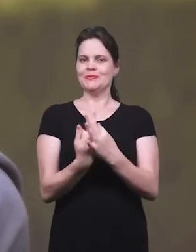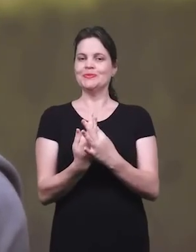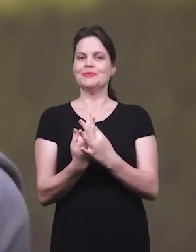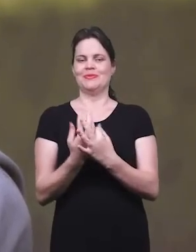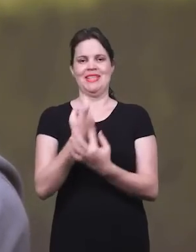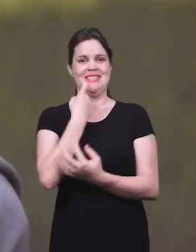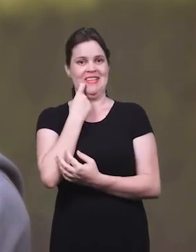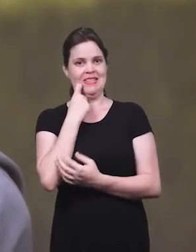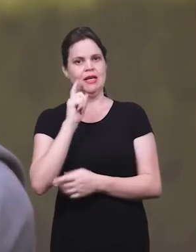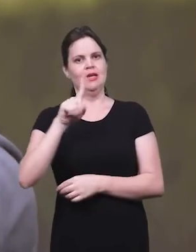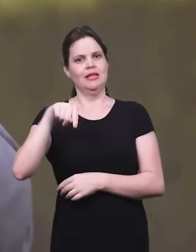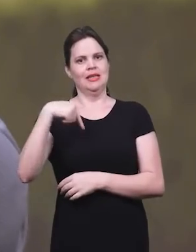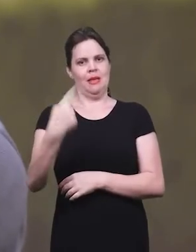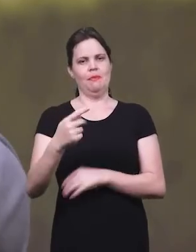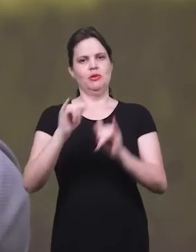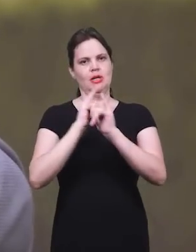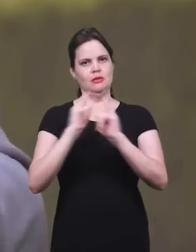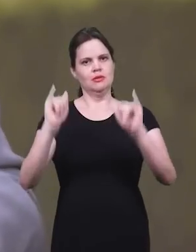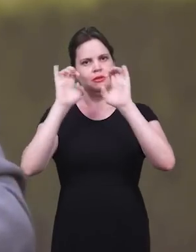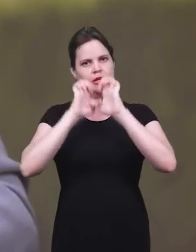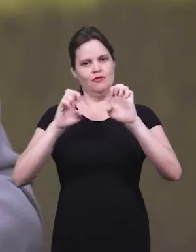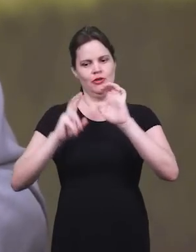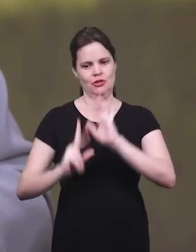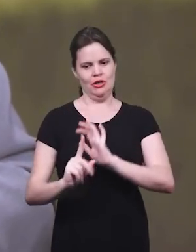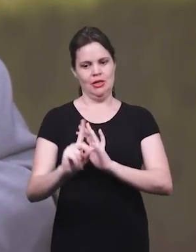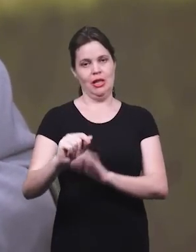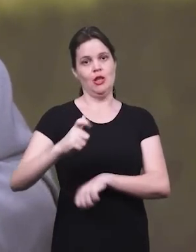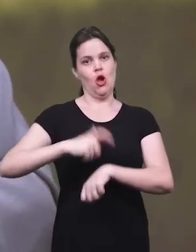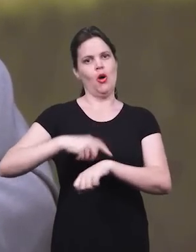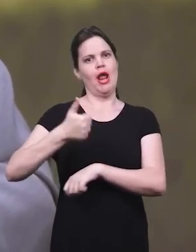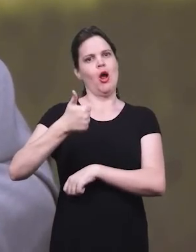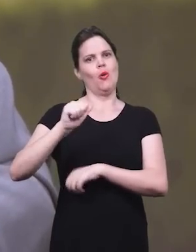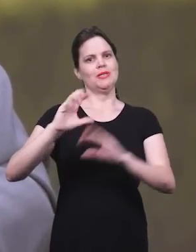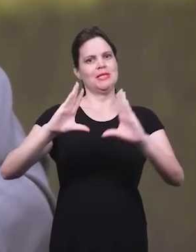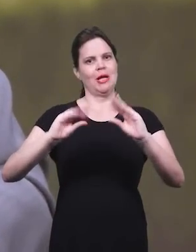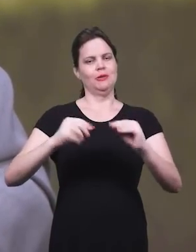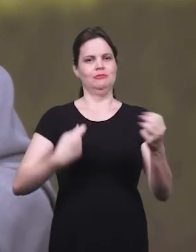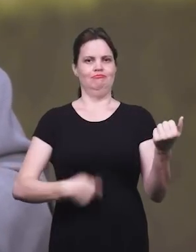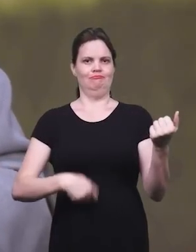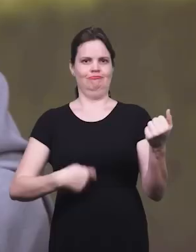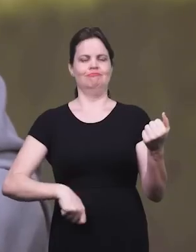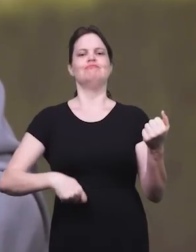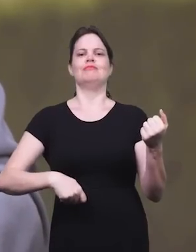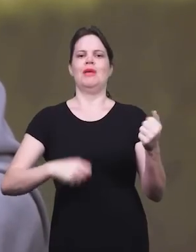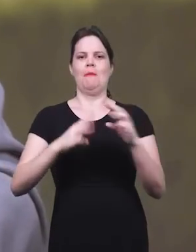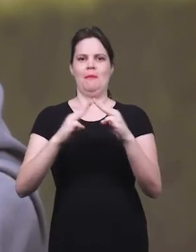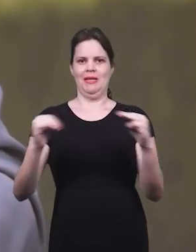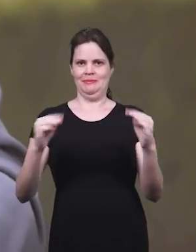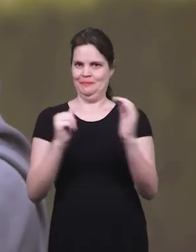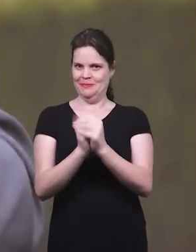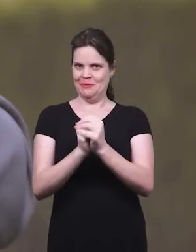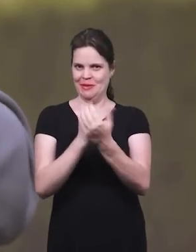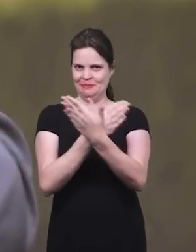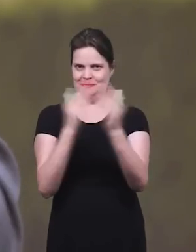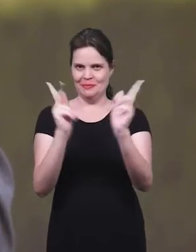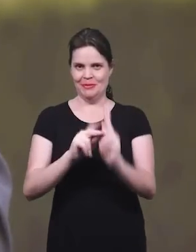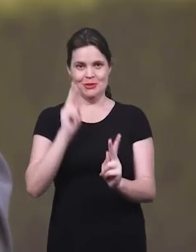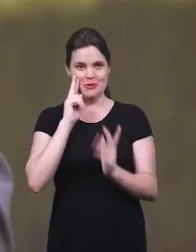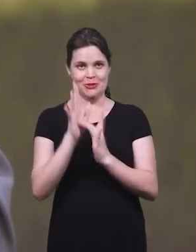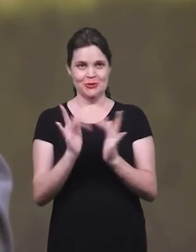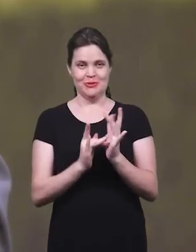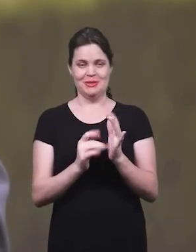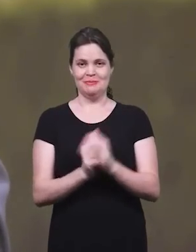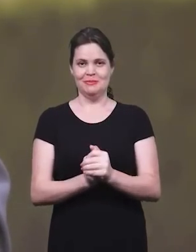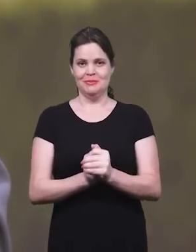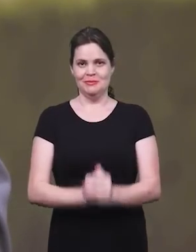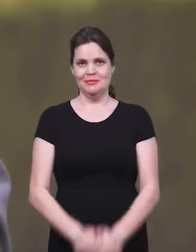da sexta-feira, o culto no lar. Depois, mais tarde, o programa Anunciando o Evangelho Eterno e às 11 horas, Serenata Manaim. Deus abençoe a todos. A